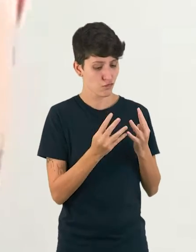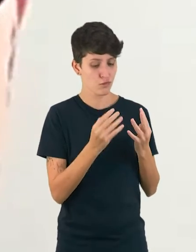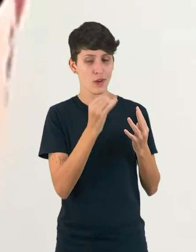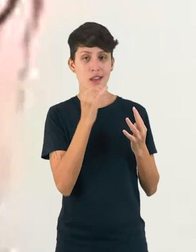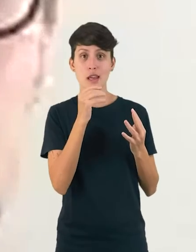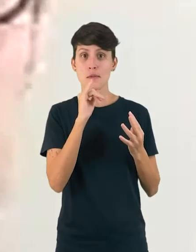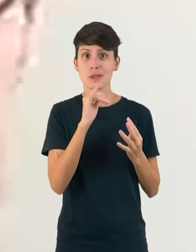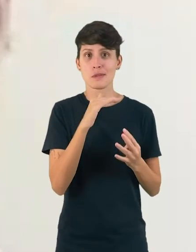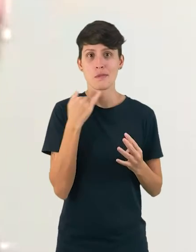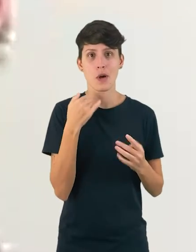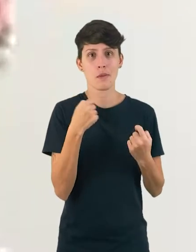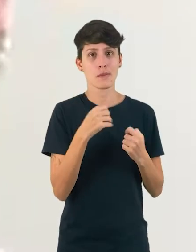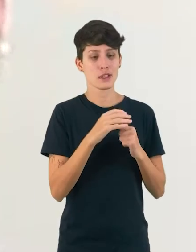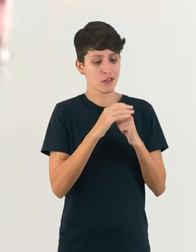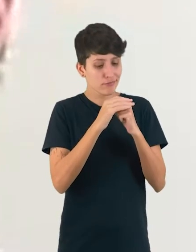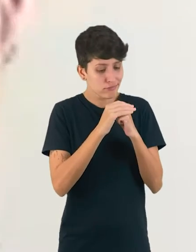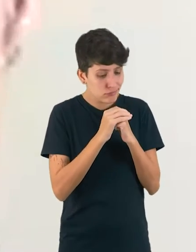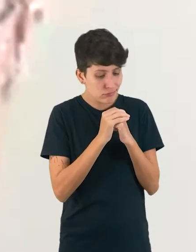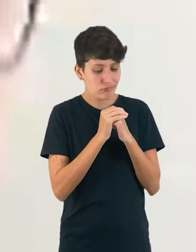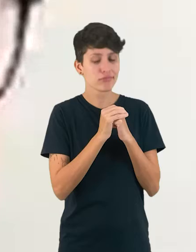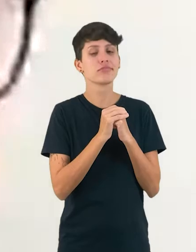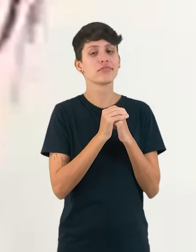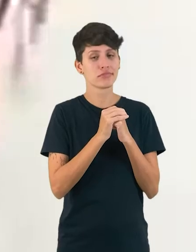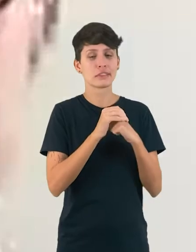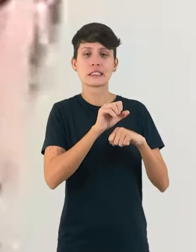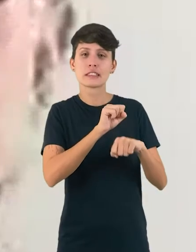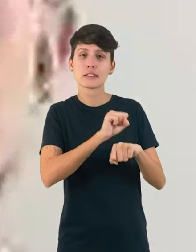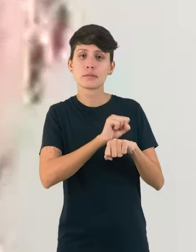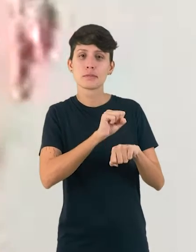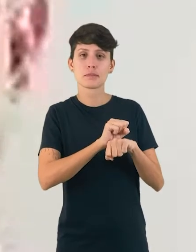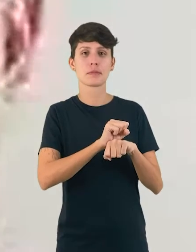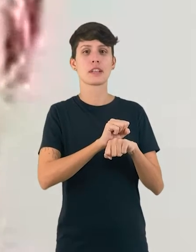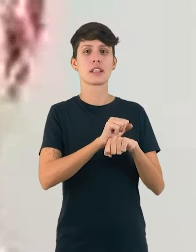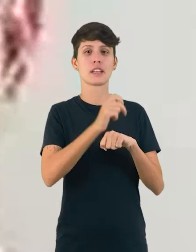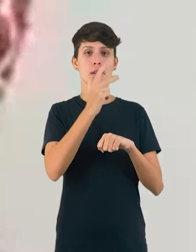preza minimamente por ritos como o velório,